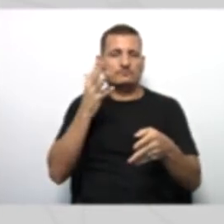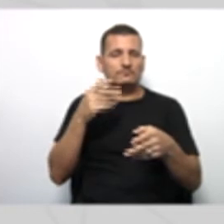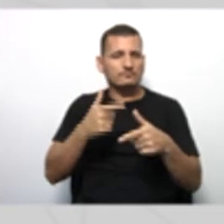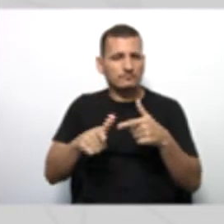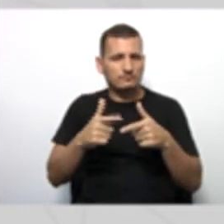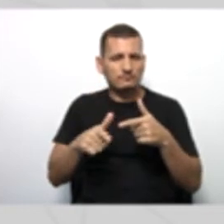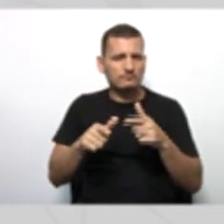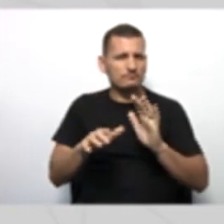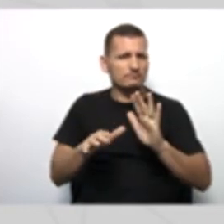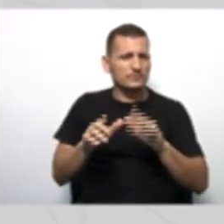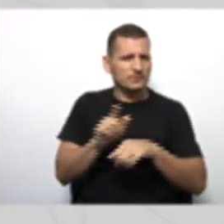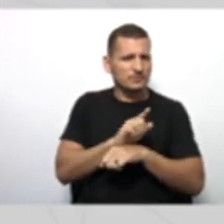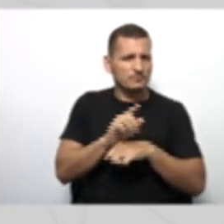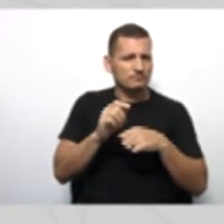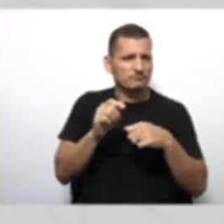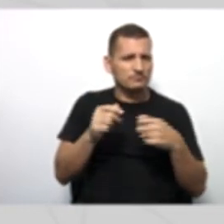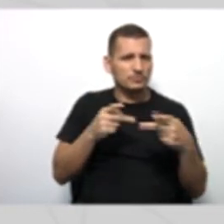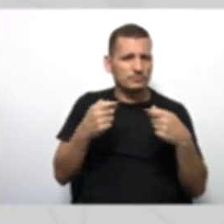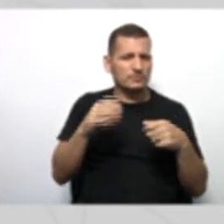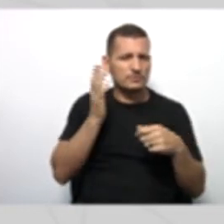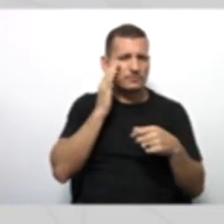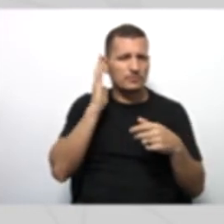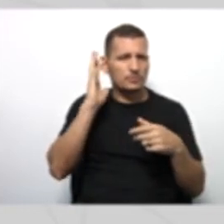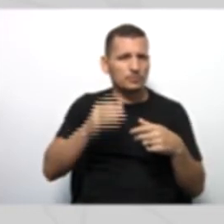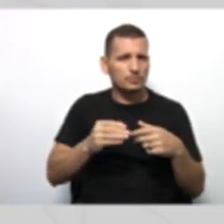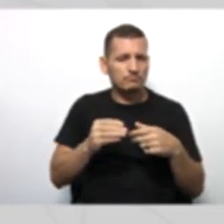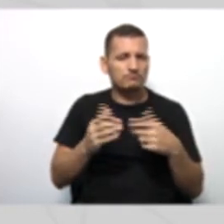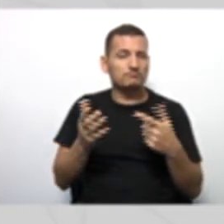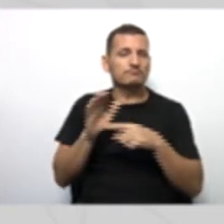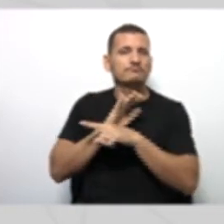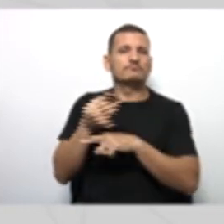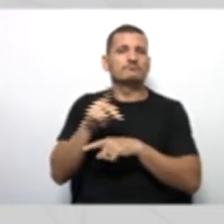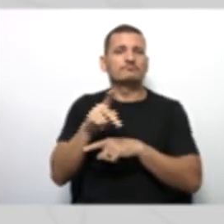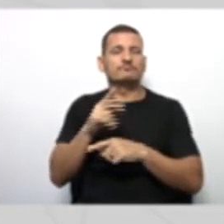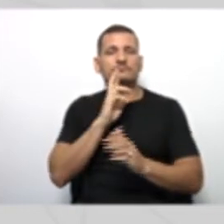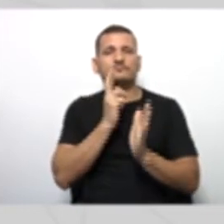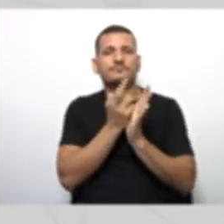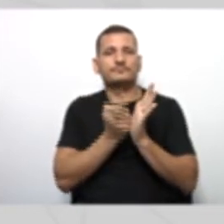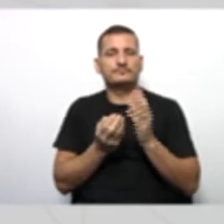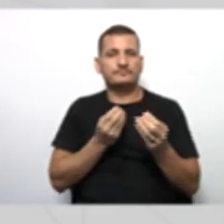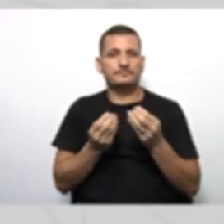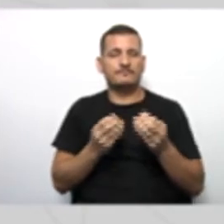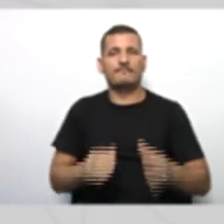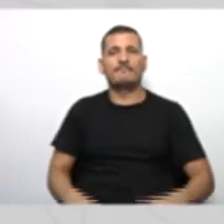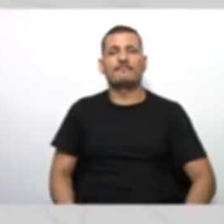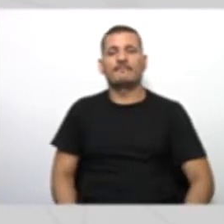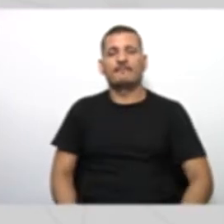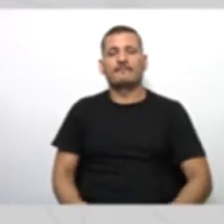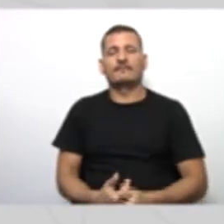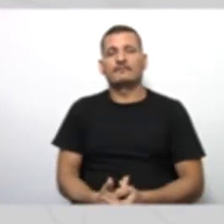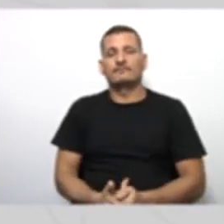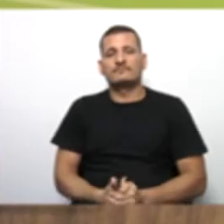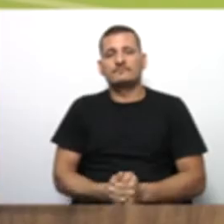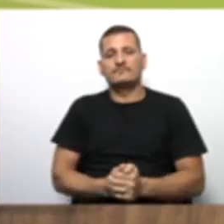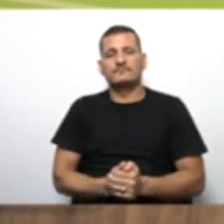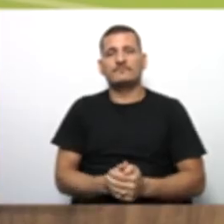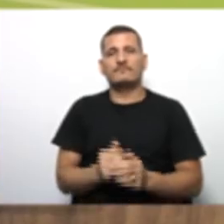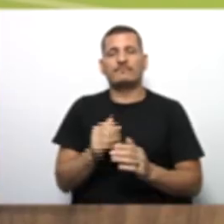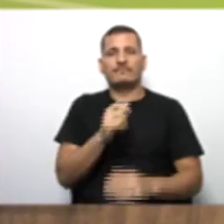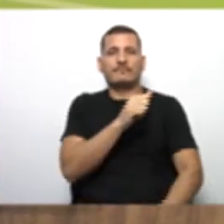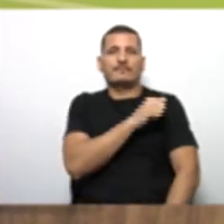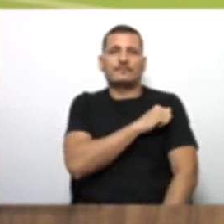conhecimento gerencial e organizacional. Desse modo, o gerente tem que ter a capacidade de medir conflitos, estabelecer uma